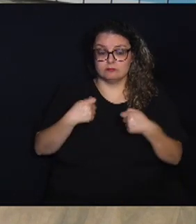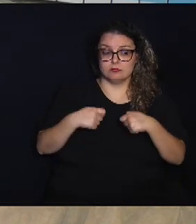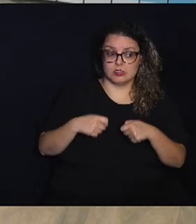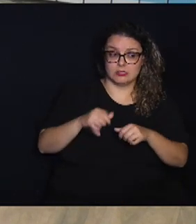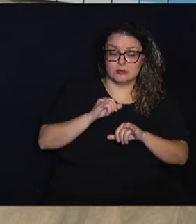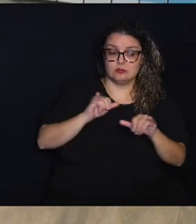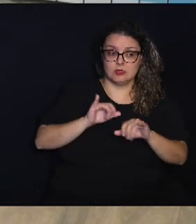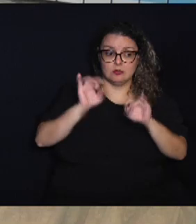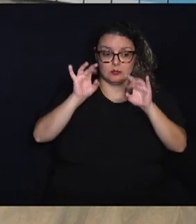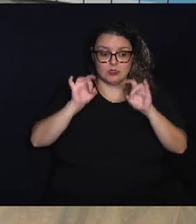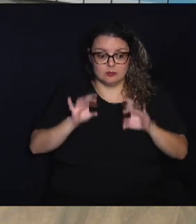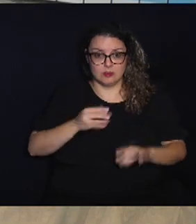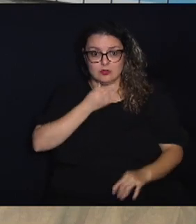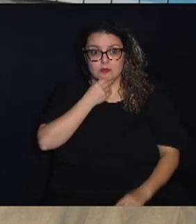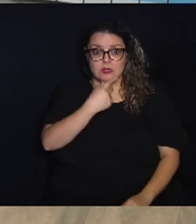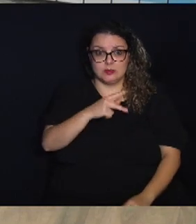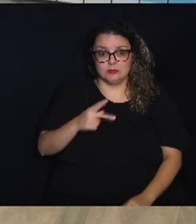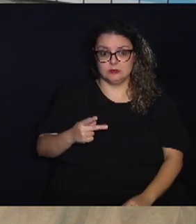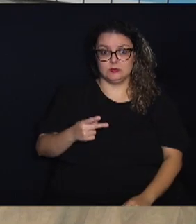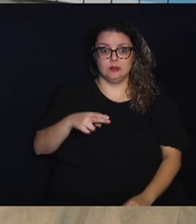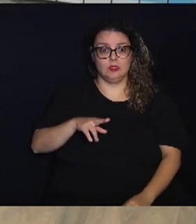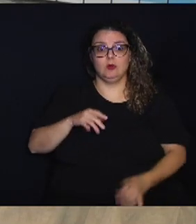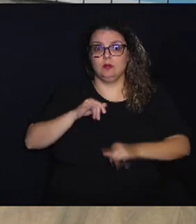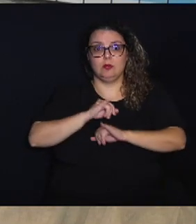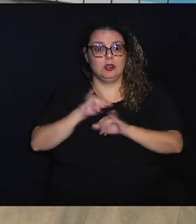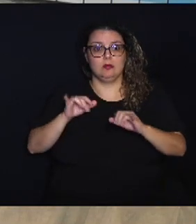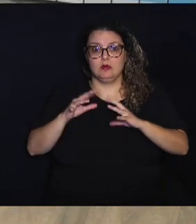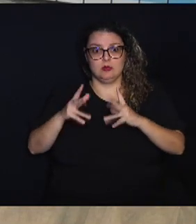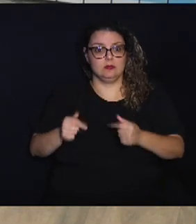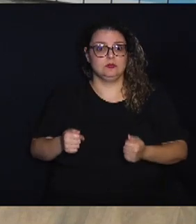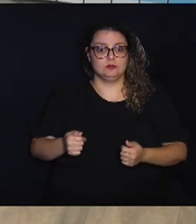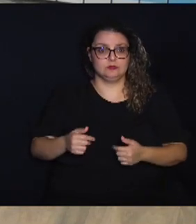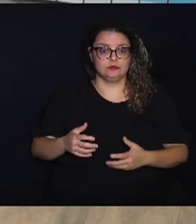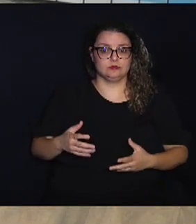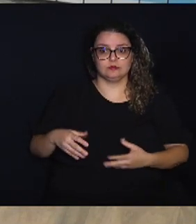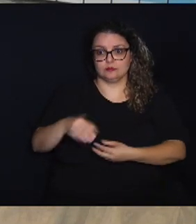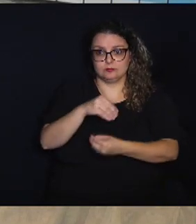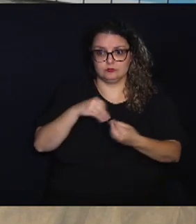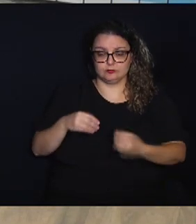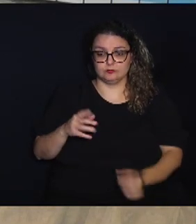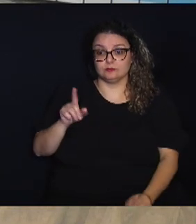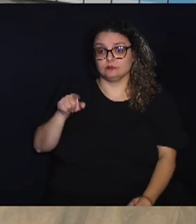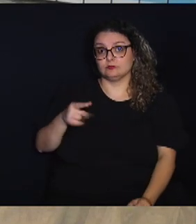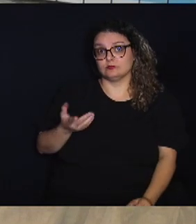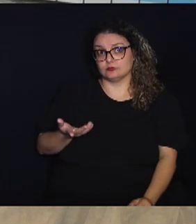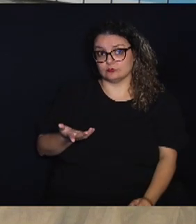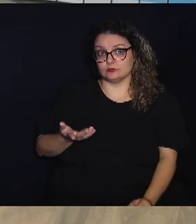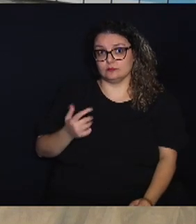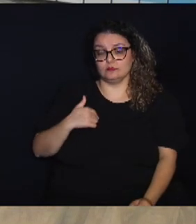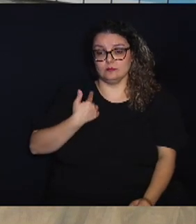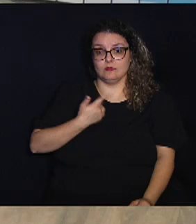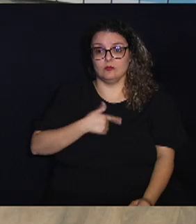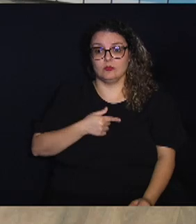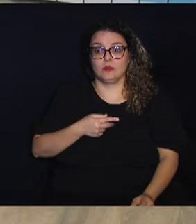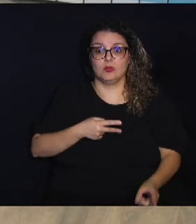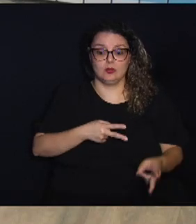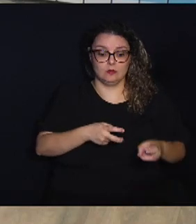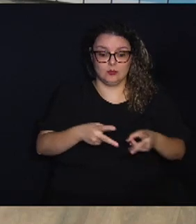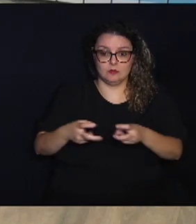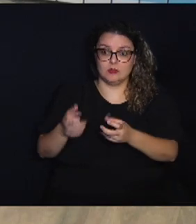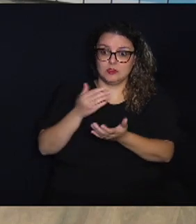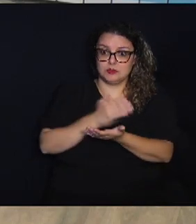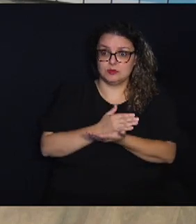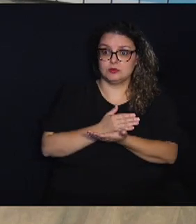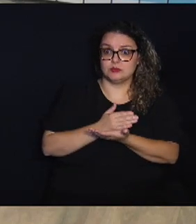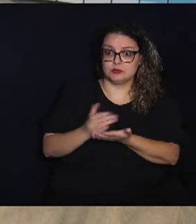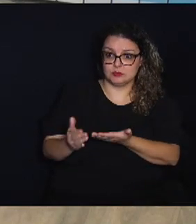campanha específica para eles ou uma campanha geral que aborde todo mundo? A gente tem observado desde o começo,